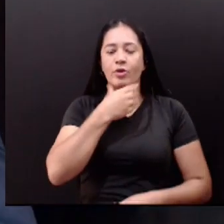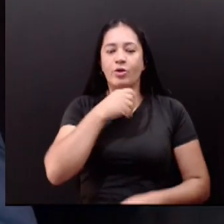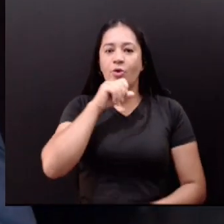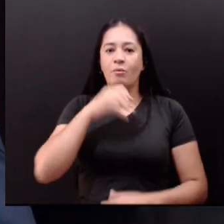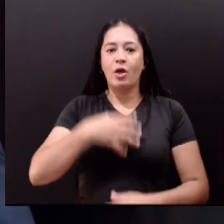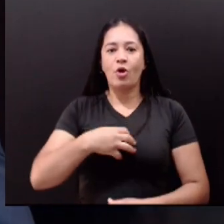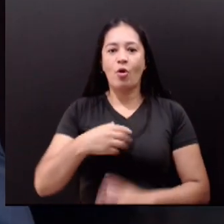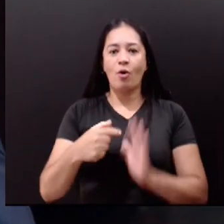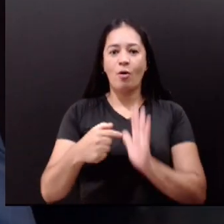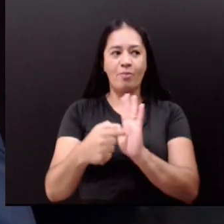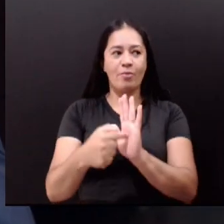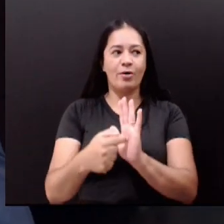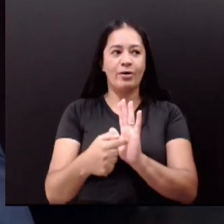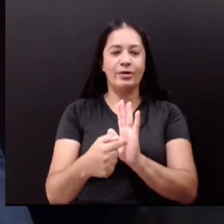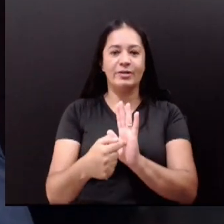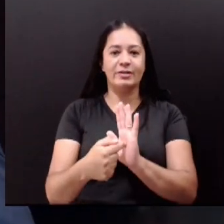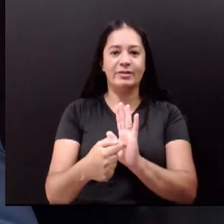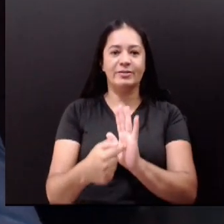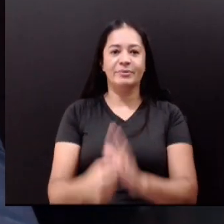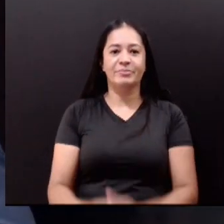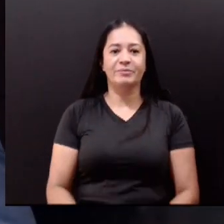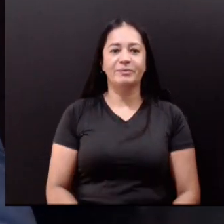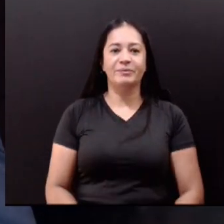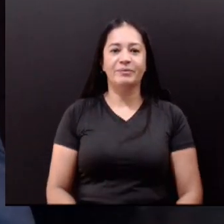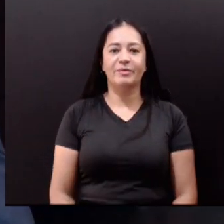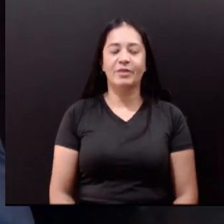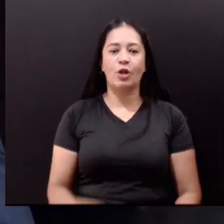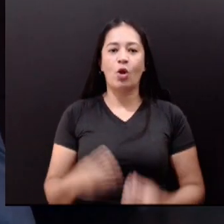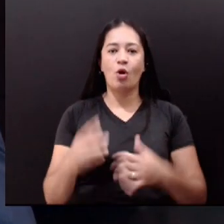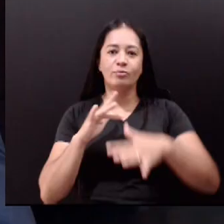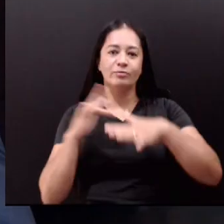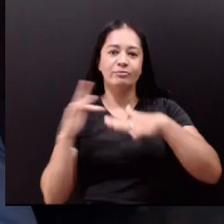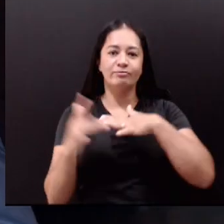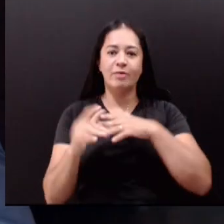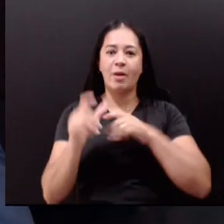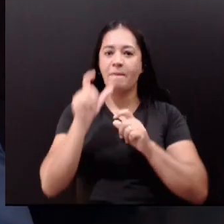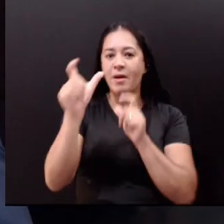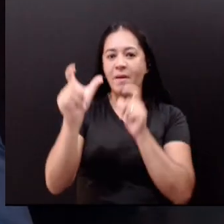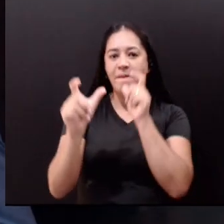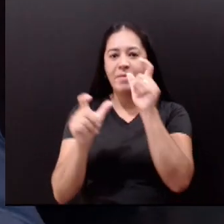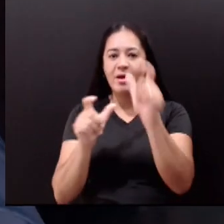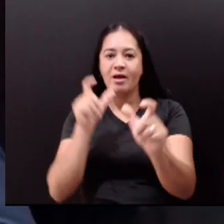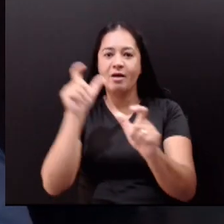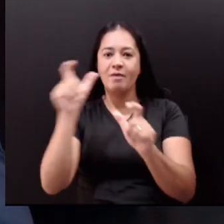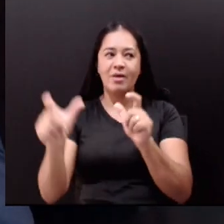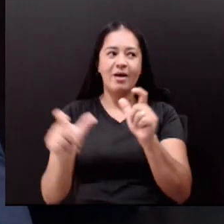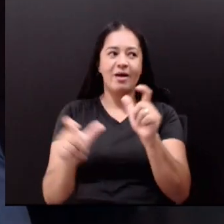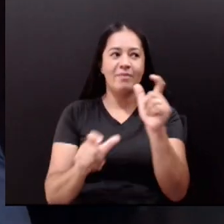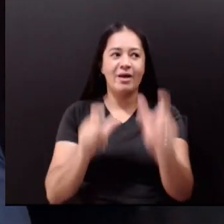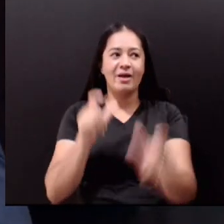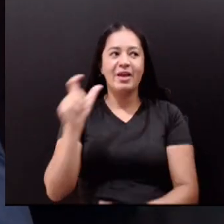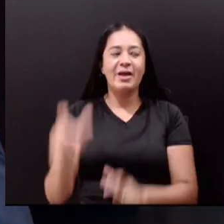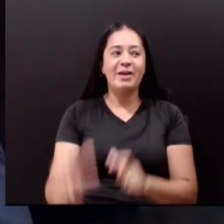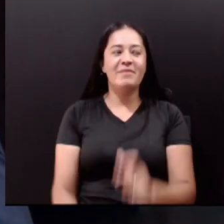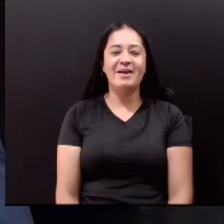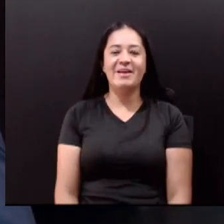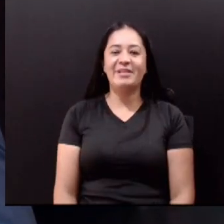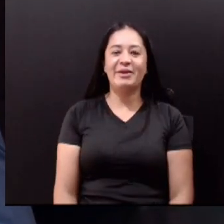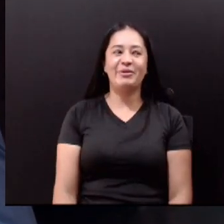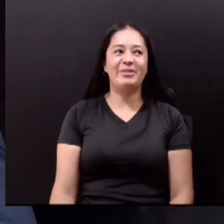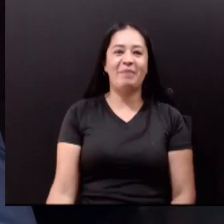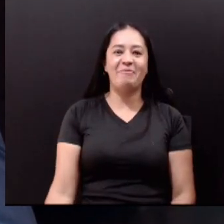pratica, entre aspas, bullying nas redes sociais, ofendendo pessoas que têm, pensamentos sobre diversos assuntos diferentes dos dele,